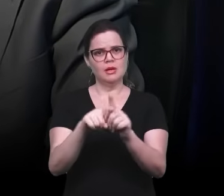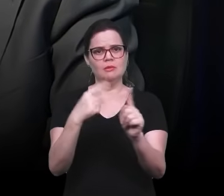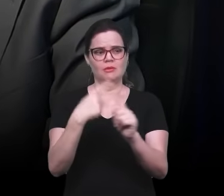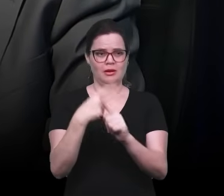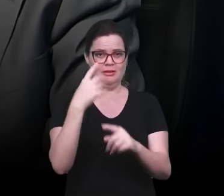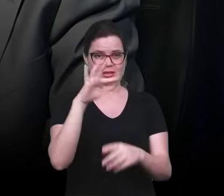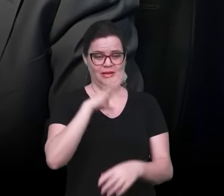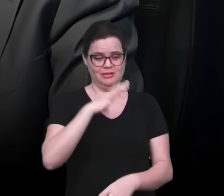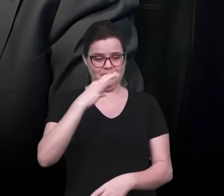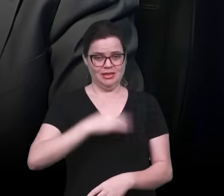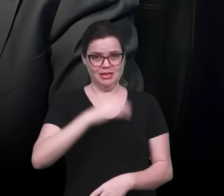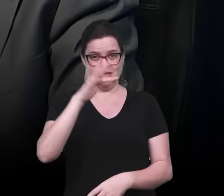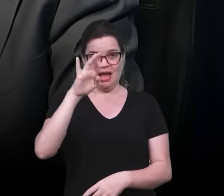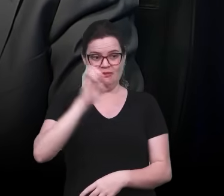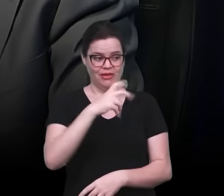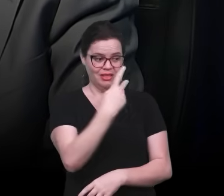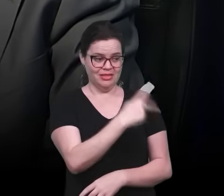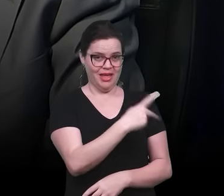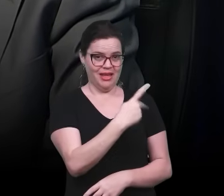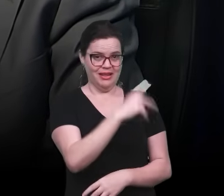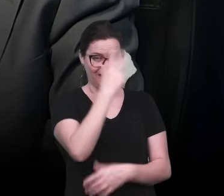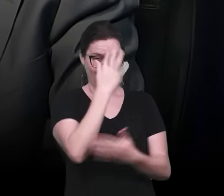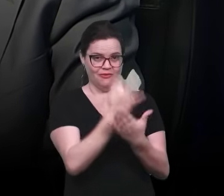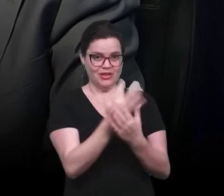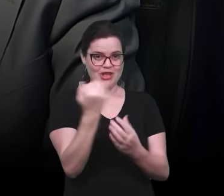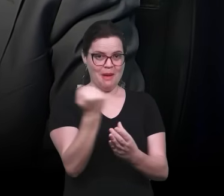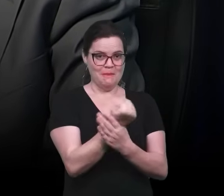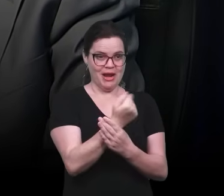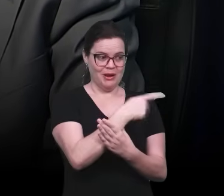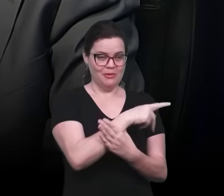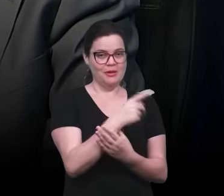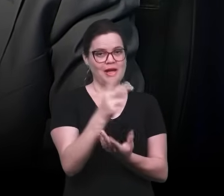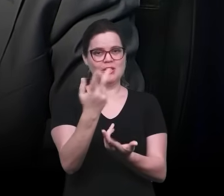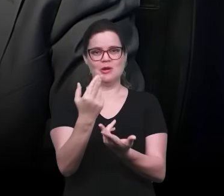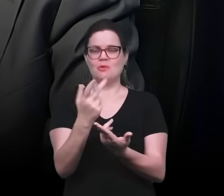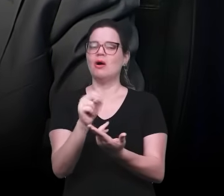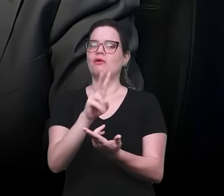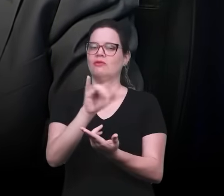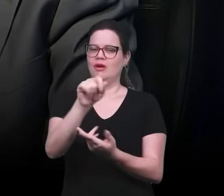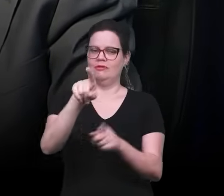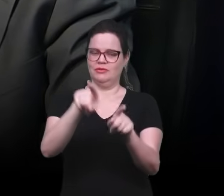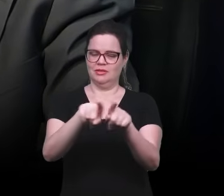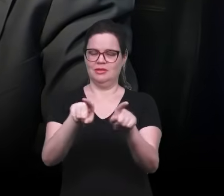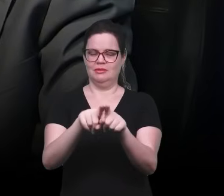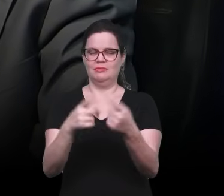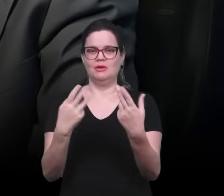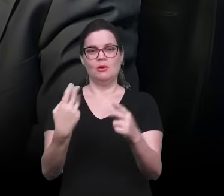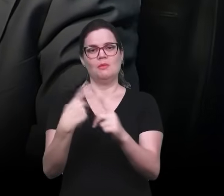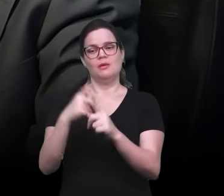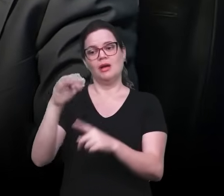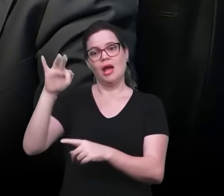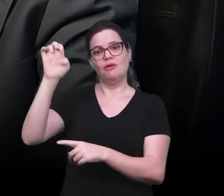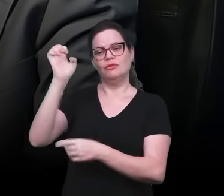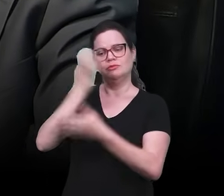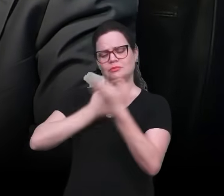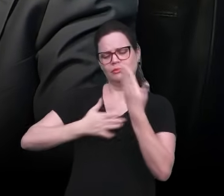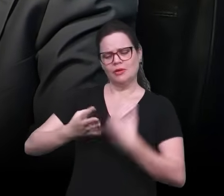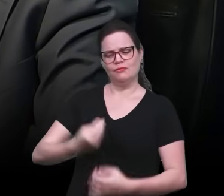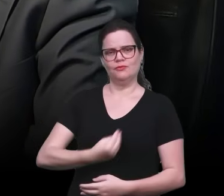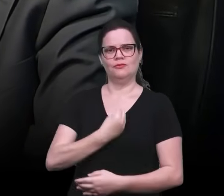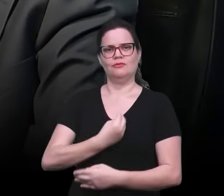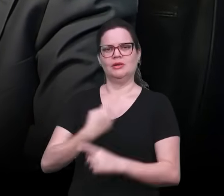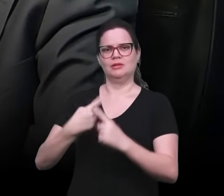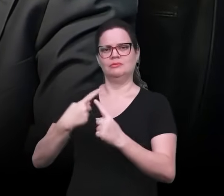a fé que é geradora de vida, que é Deus pelo Espírito Santo que coloca no